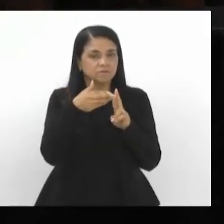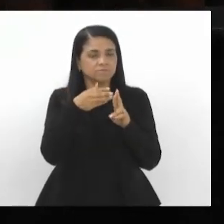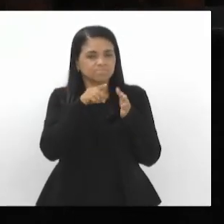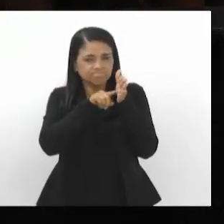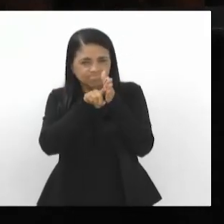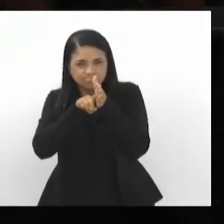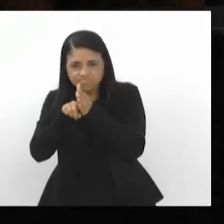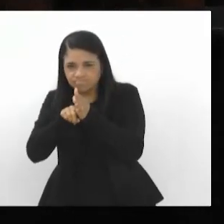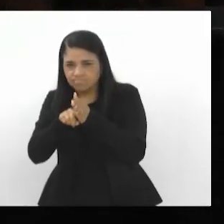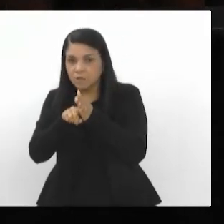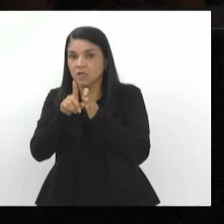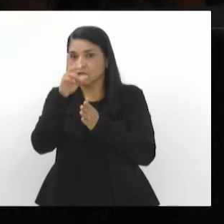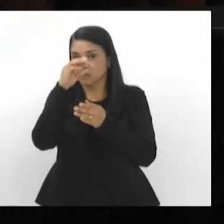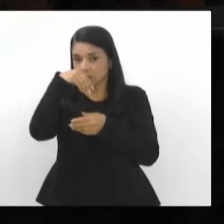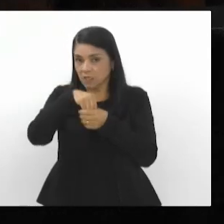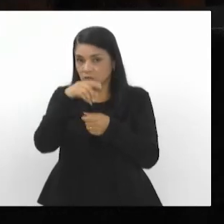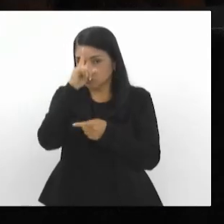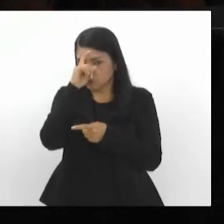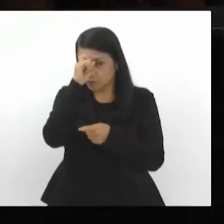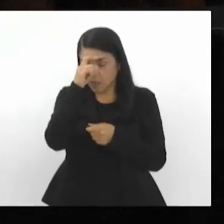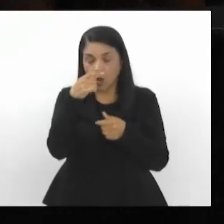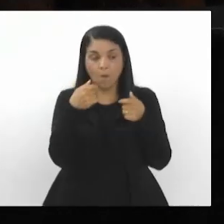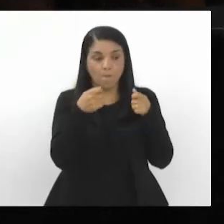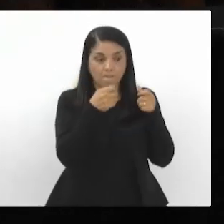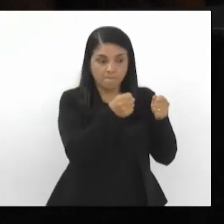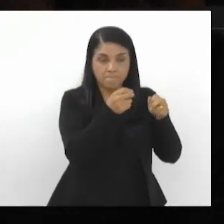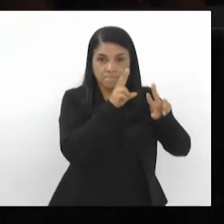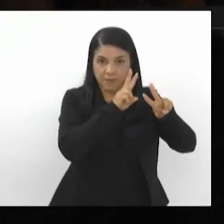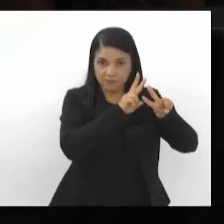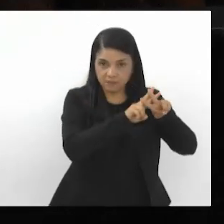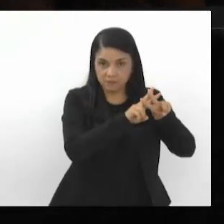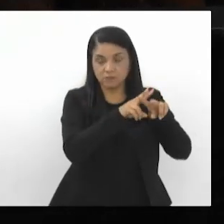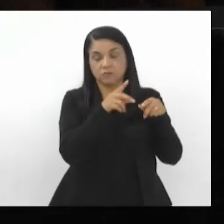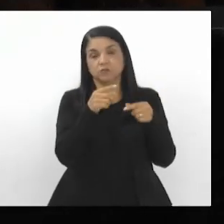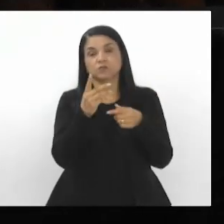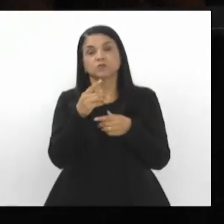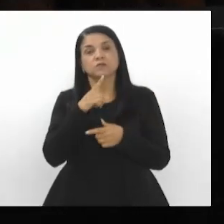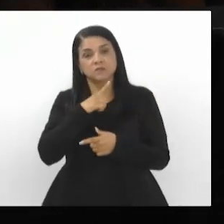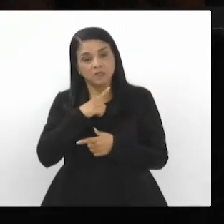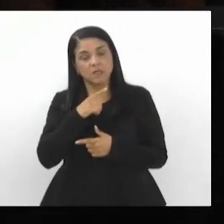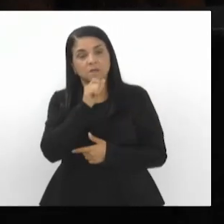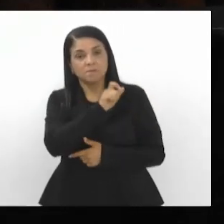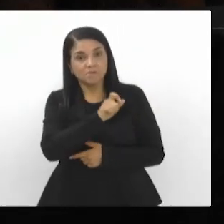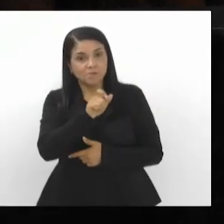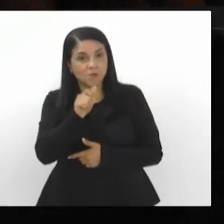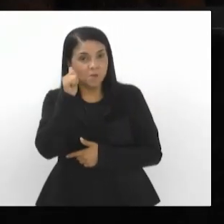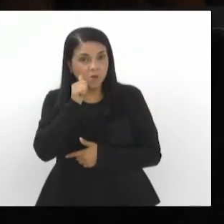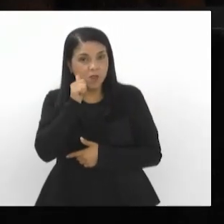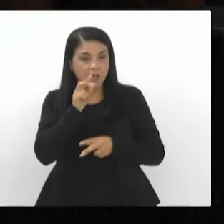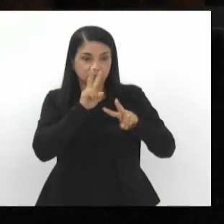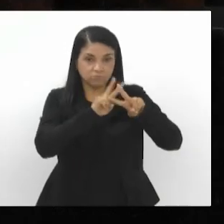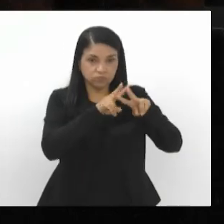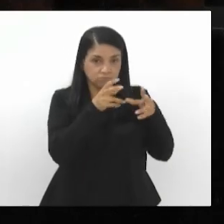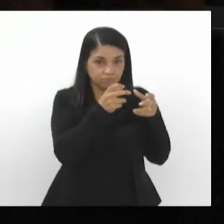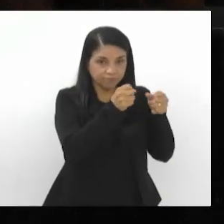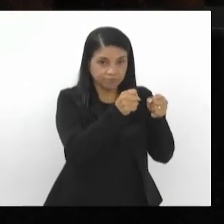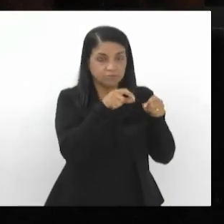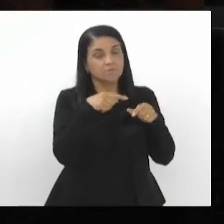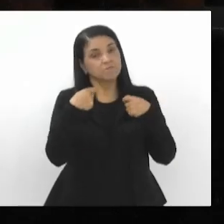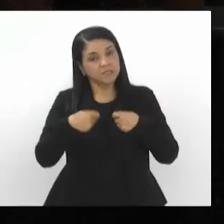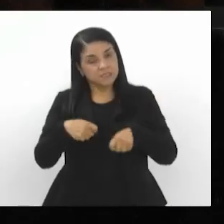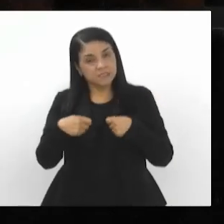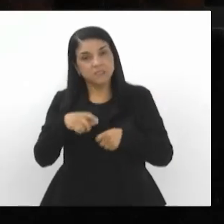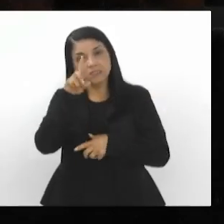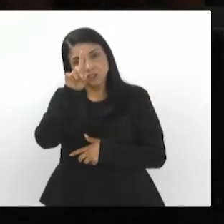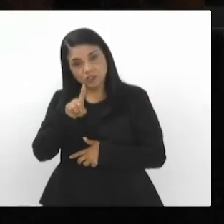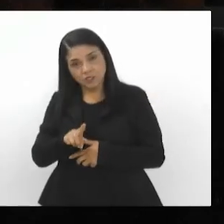em hospitais, em presídios, justamente onde mulheres hoje em privação de liberdade também precisam ter os